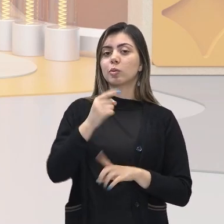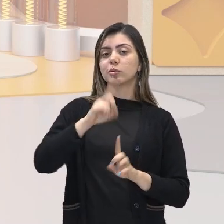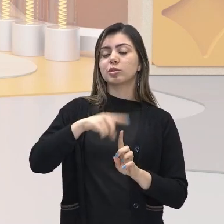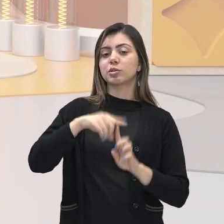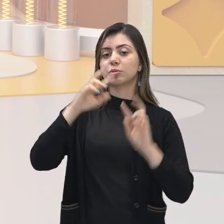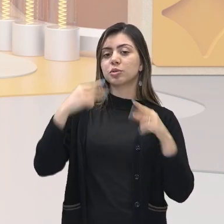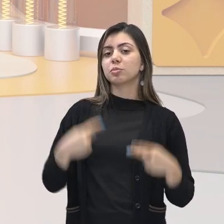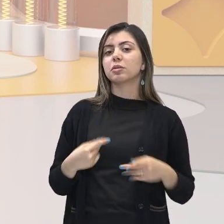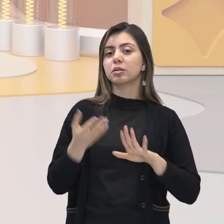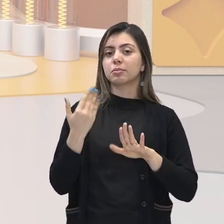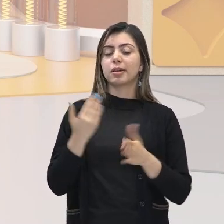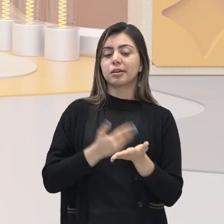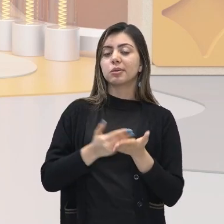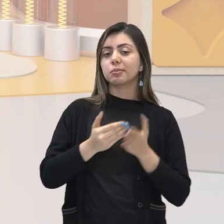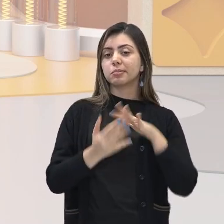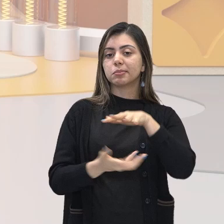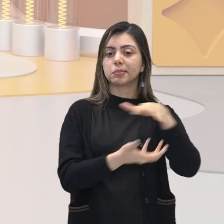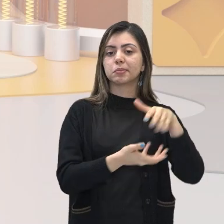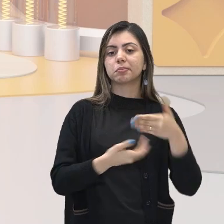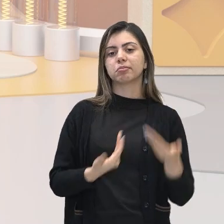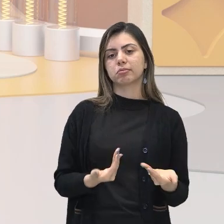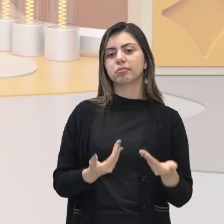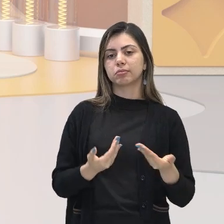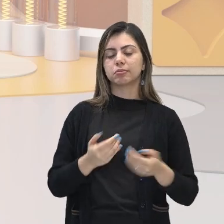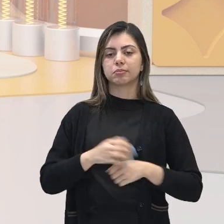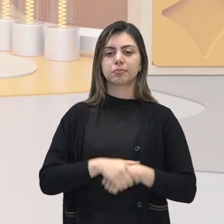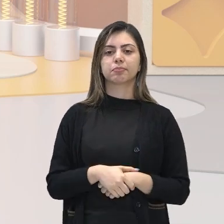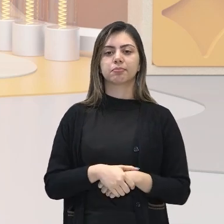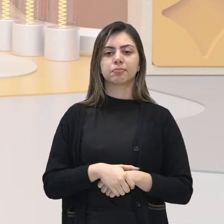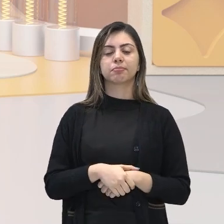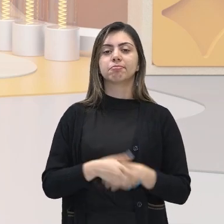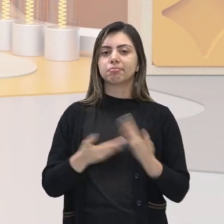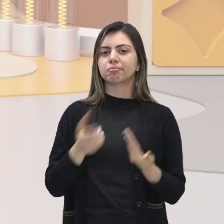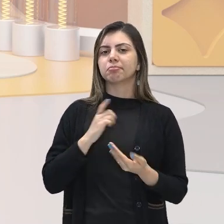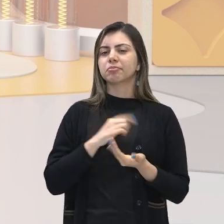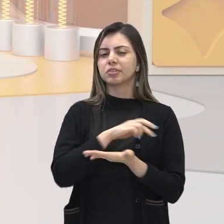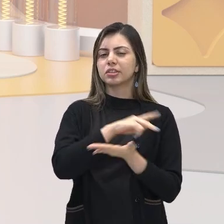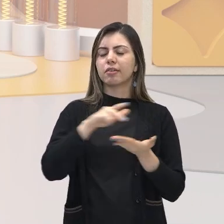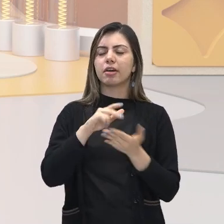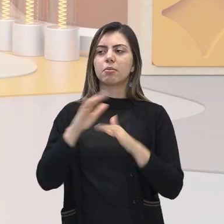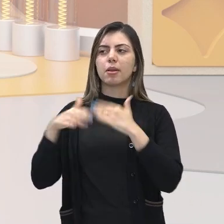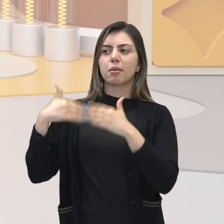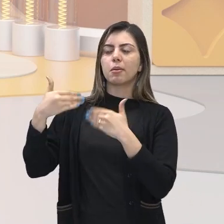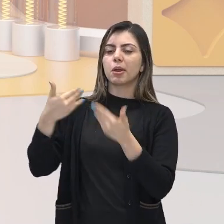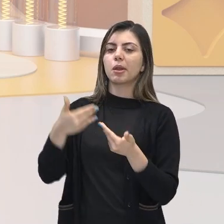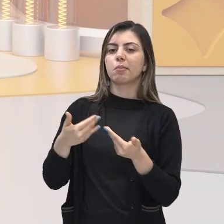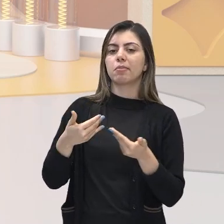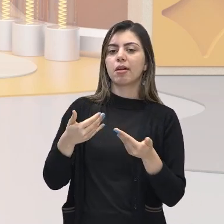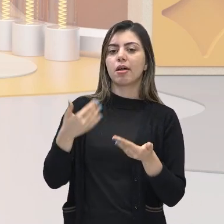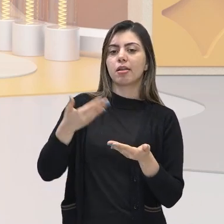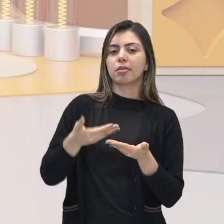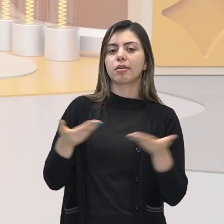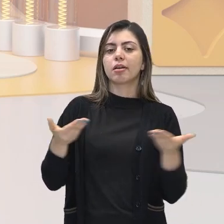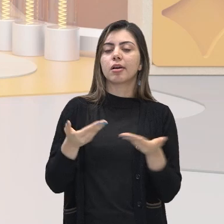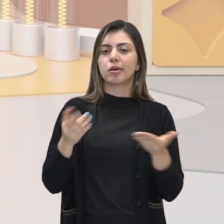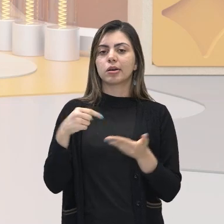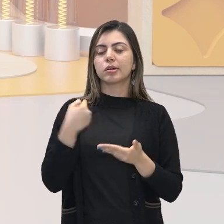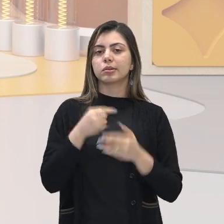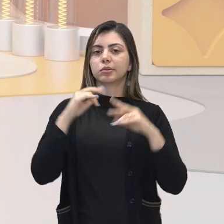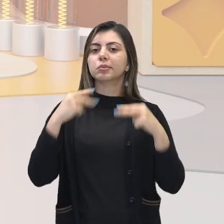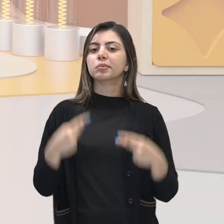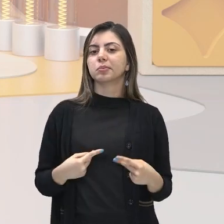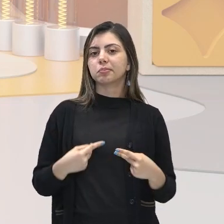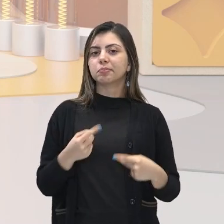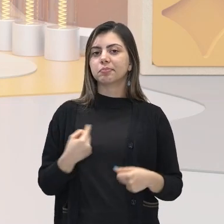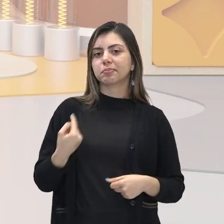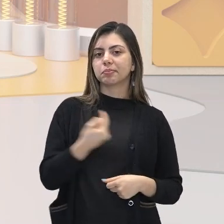existência da Terra, né? Começando por várias outras, né, que existiram antes até chegar o Homo sapiens sapiens, que